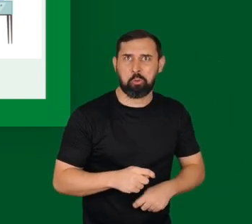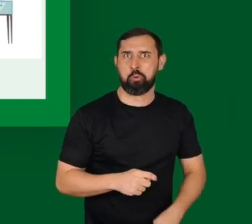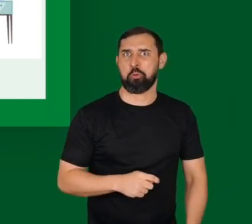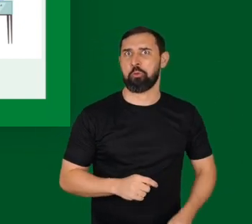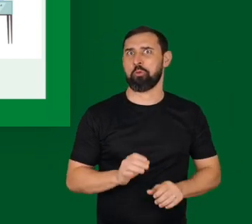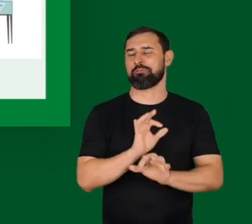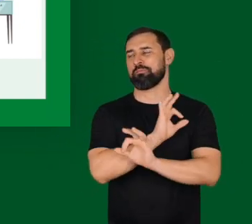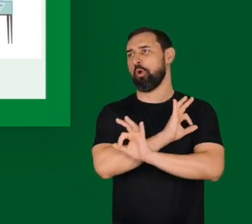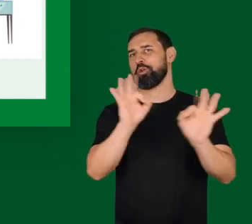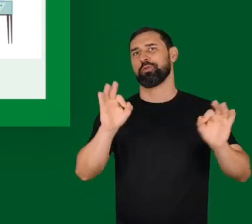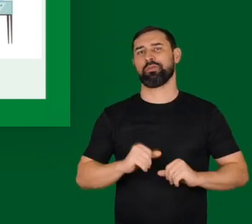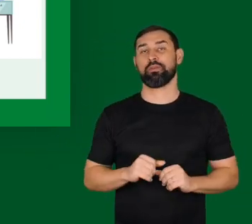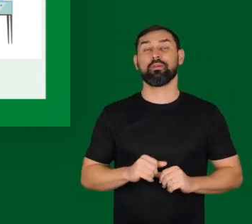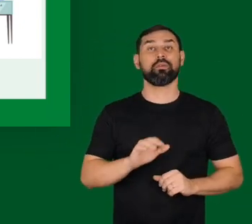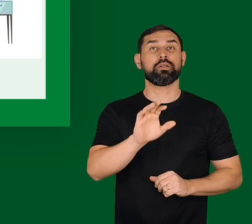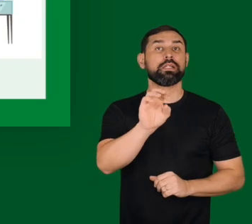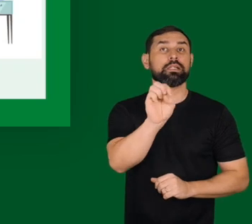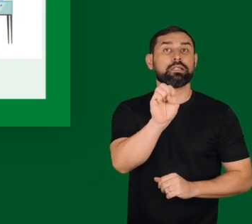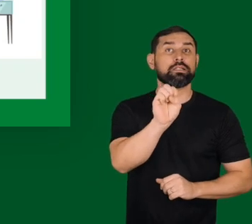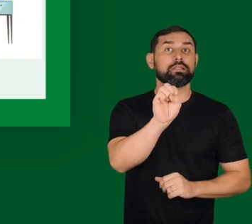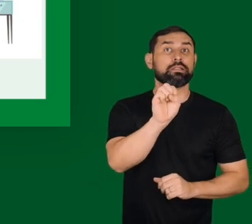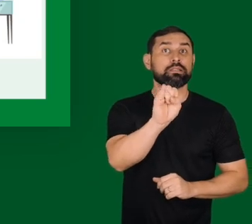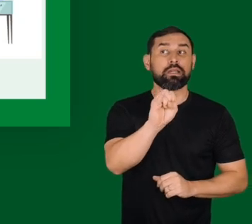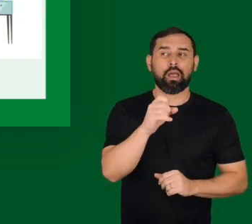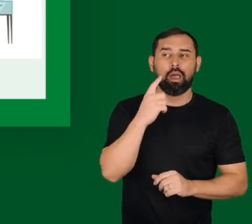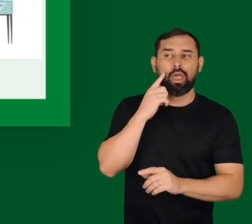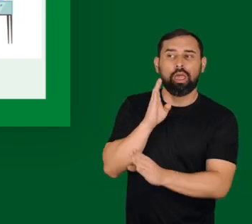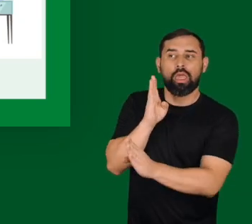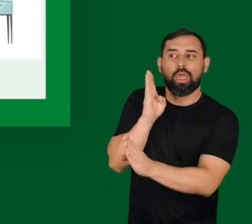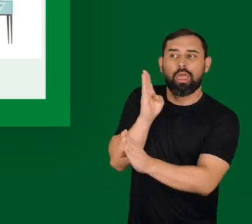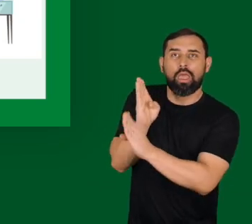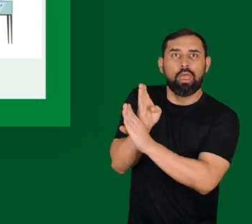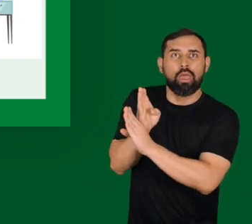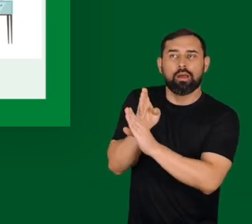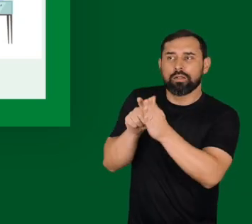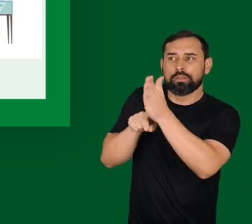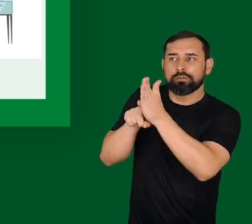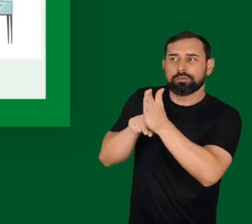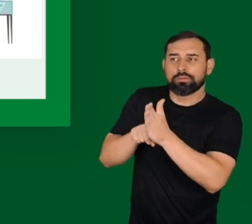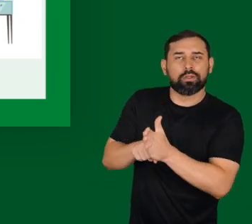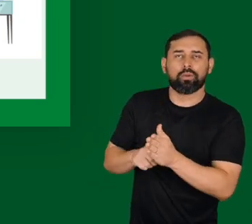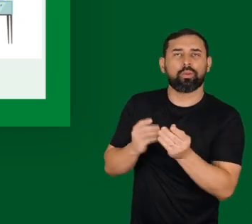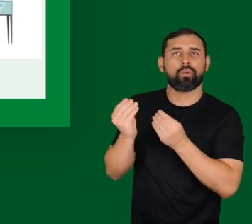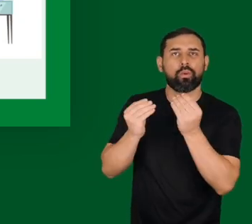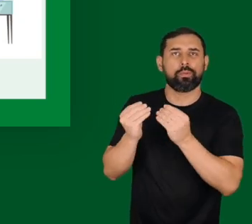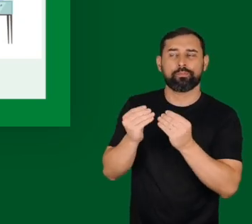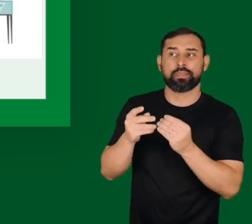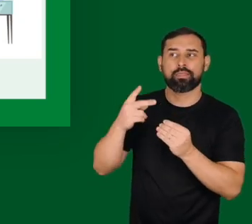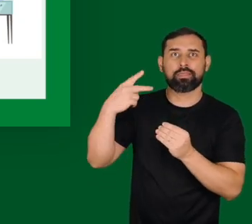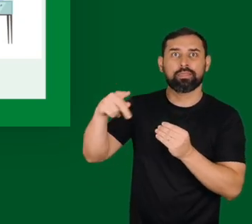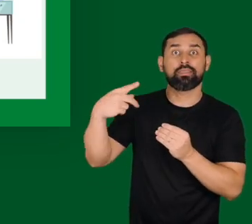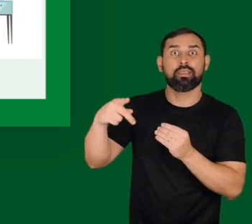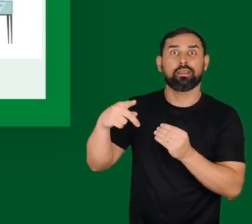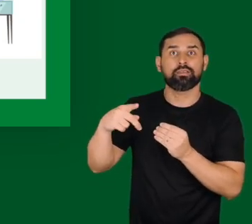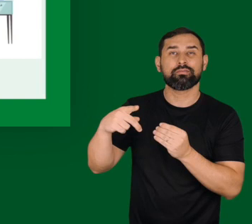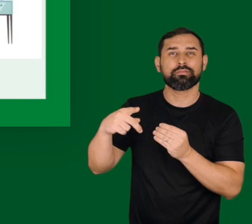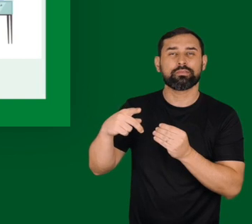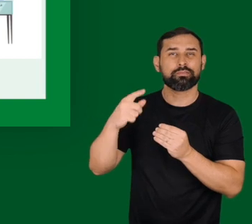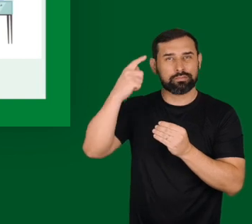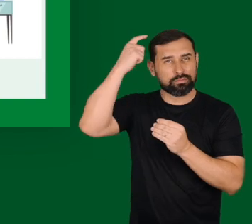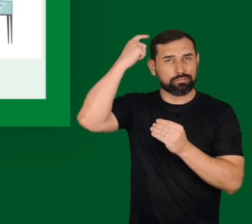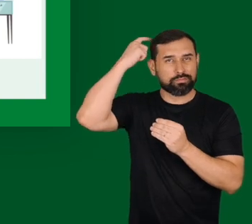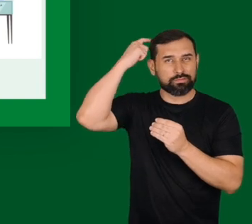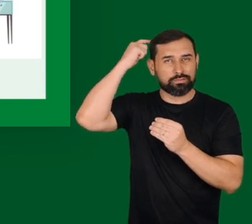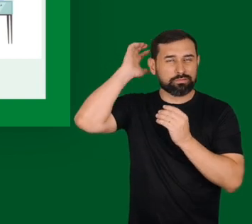retinianos, beleza, tu é o top das galáxias, né? Mas se a gente precisa se ater ao cuidado imediato. Checar sempre